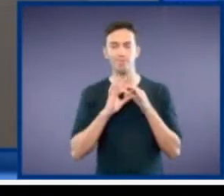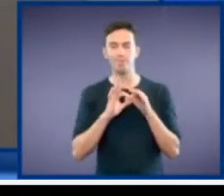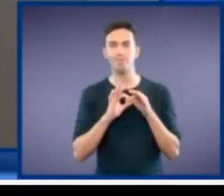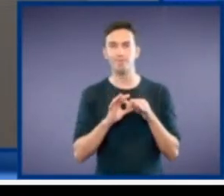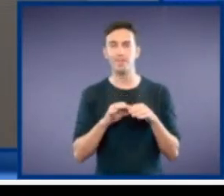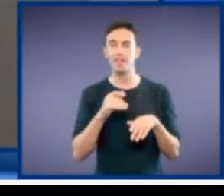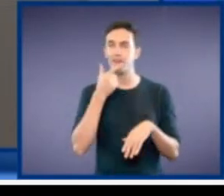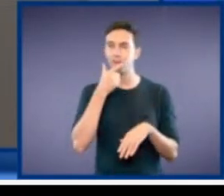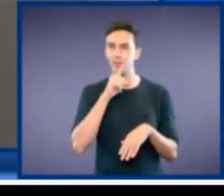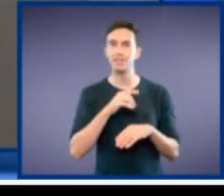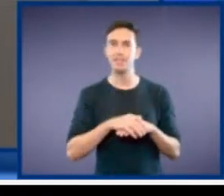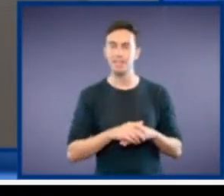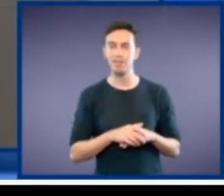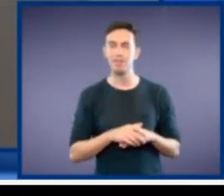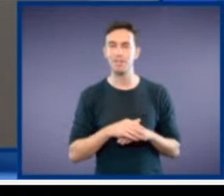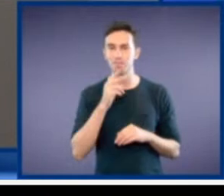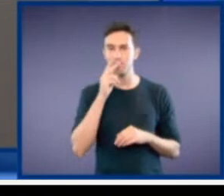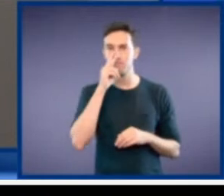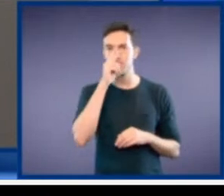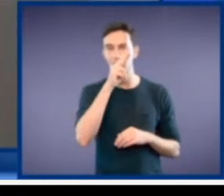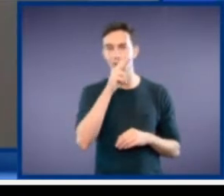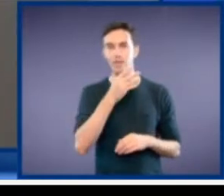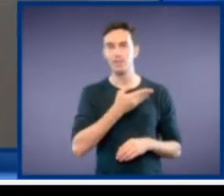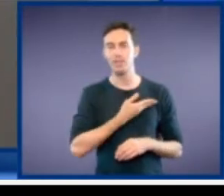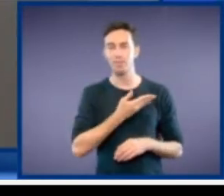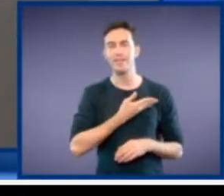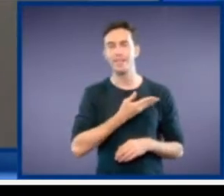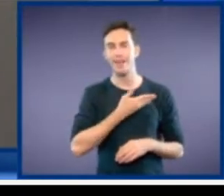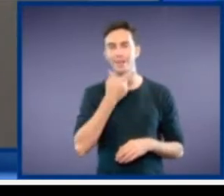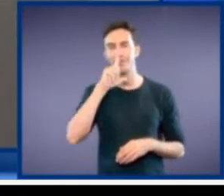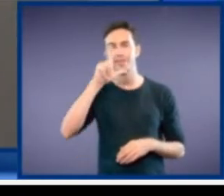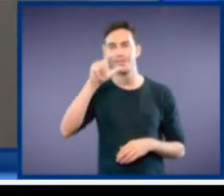trincheira é que a gente descobre grandes amizades.